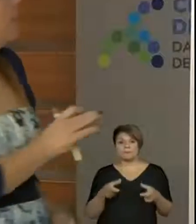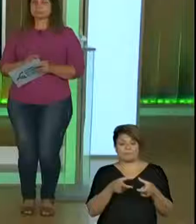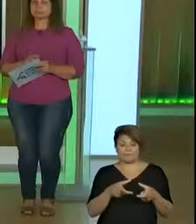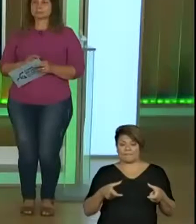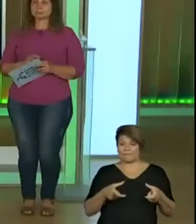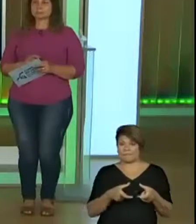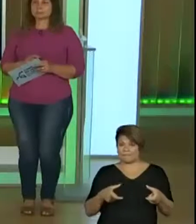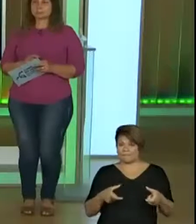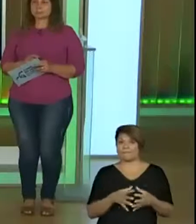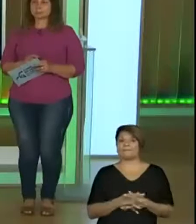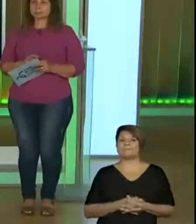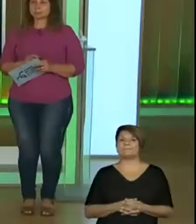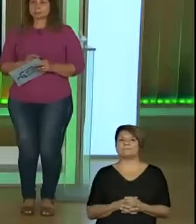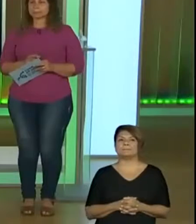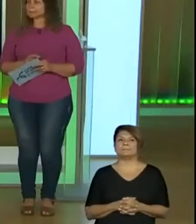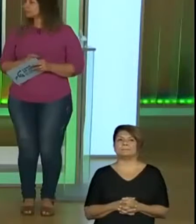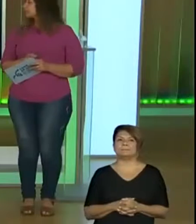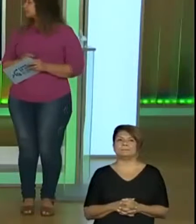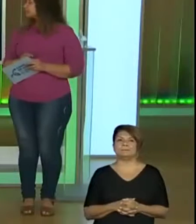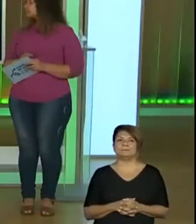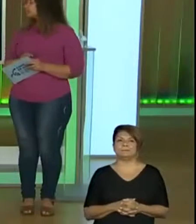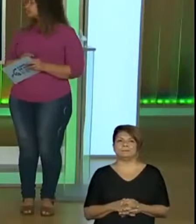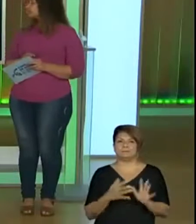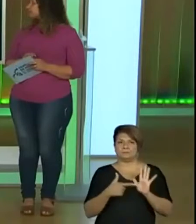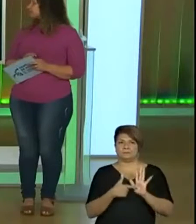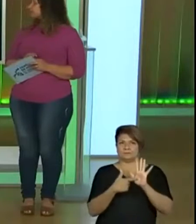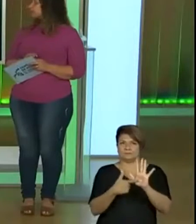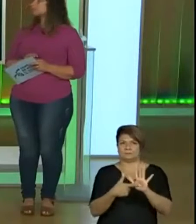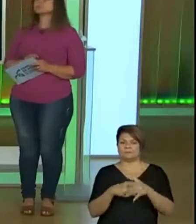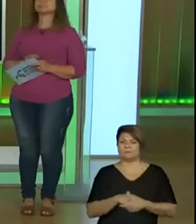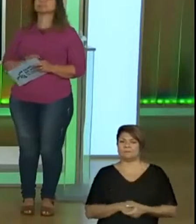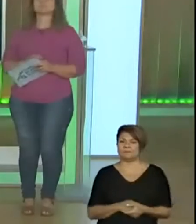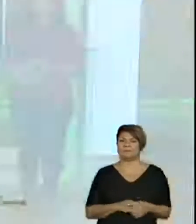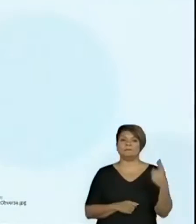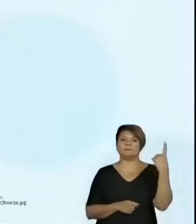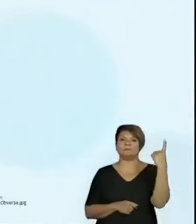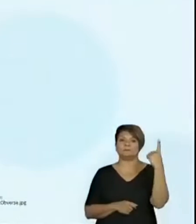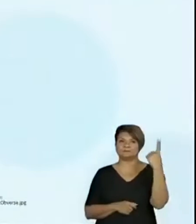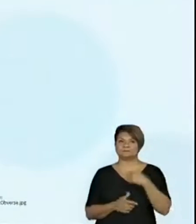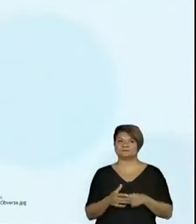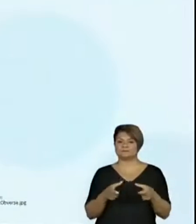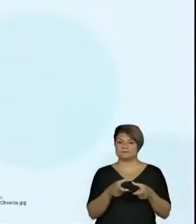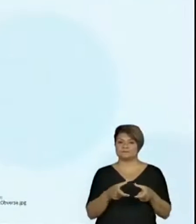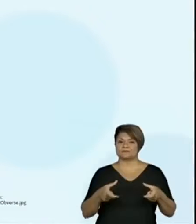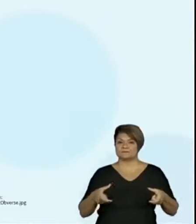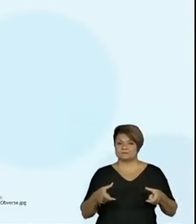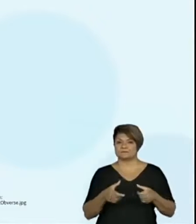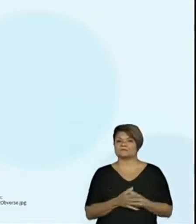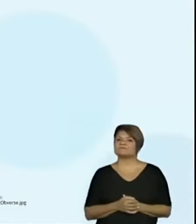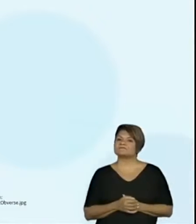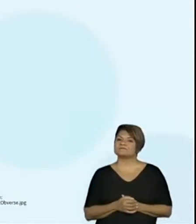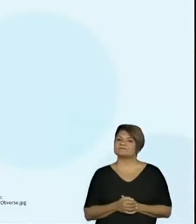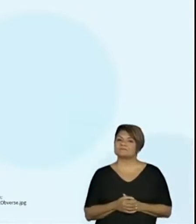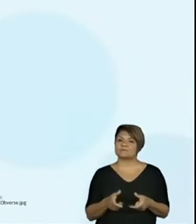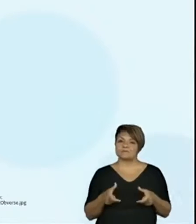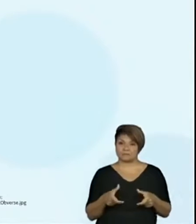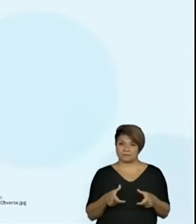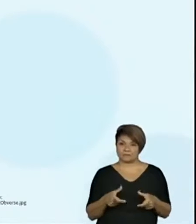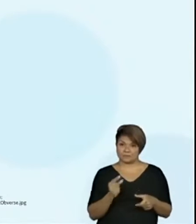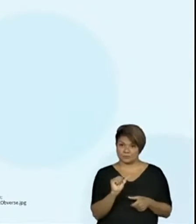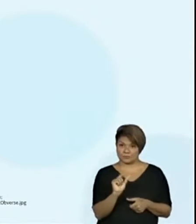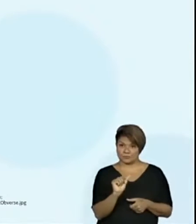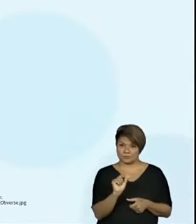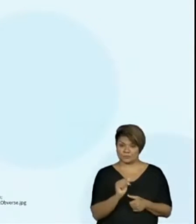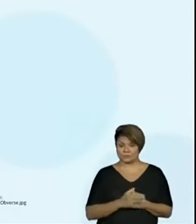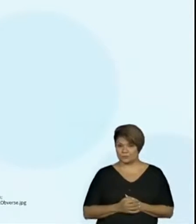cédulas. Então, vamos lá. Olha só, vai aparecer a primeira cédula, primeira nota. Olha